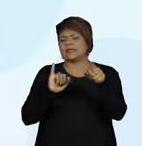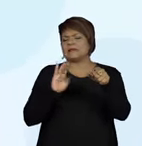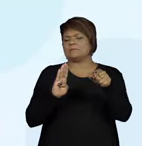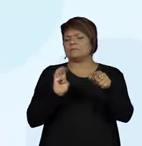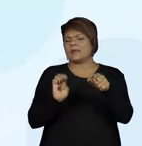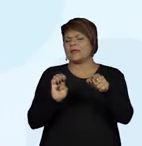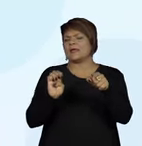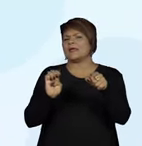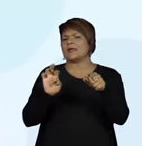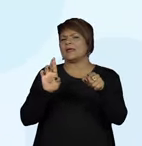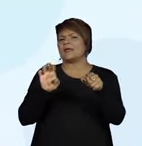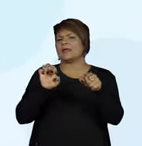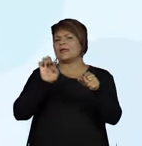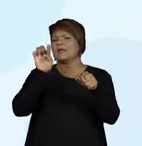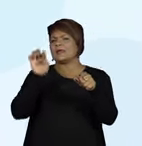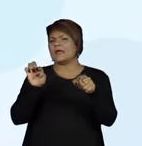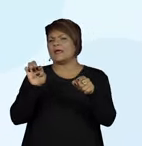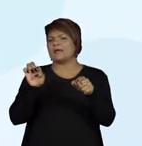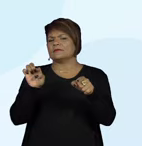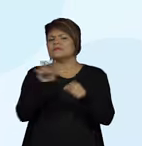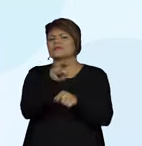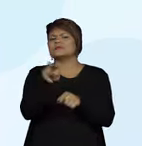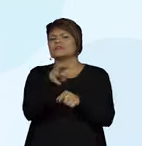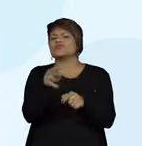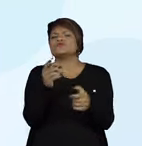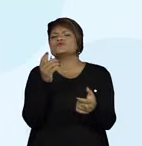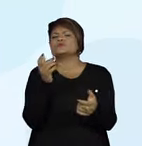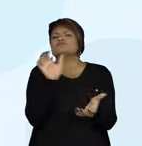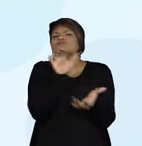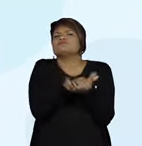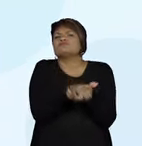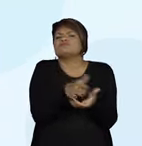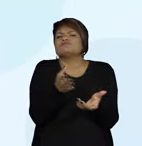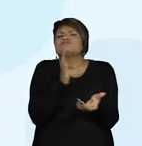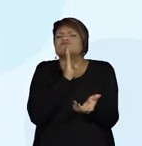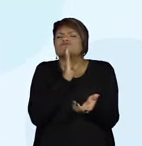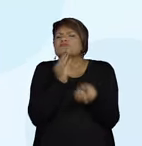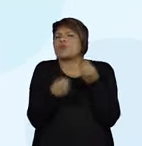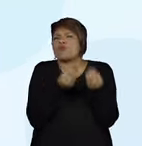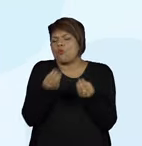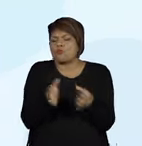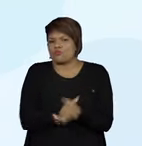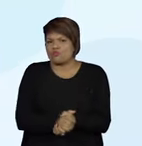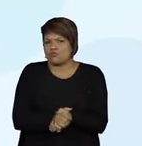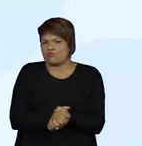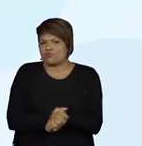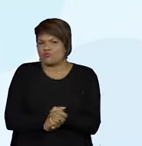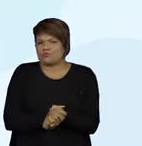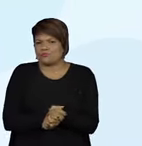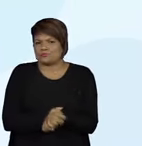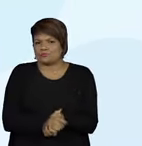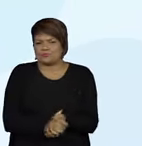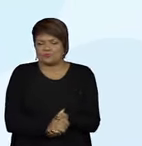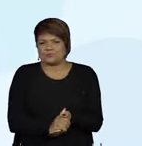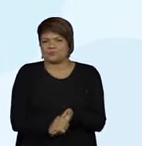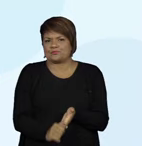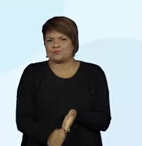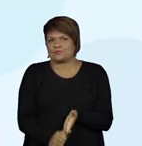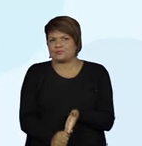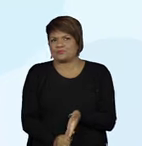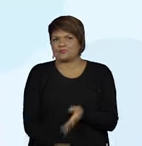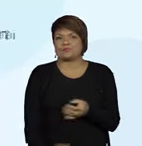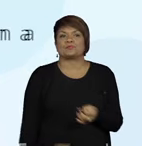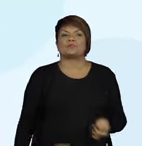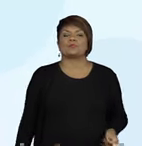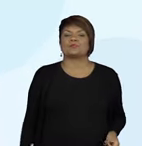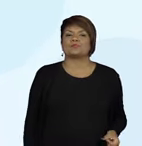Será que isso daí é uma pergunta importante, porque ele ajuda, né? O esposo dela que ajuda. Isso é importante. A fazer